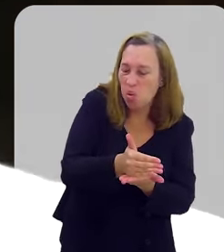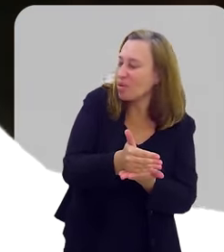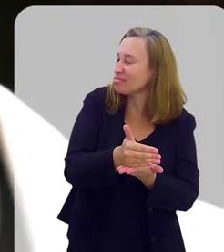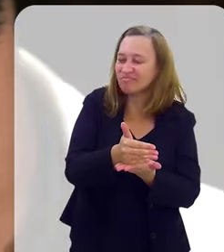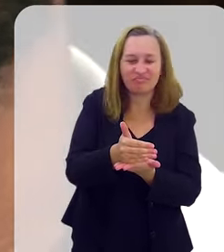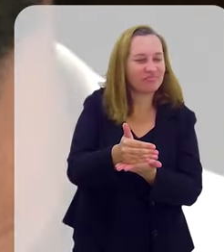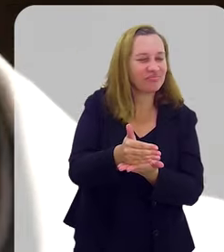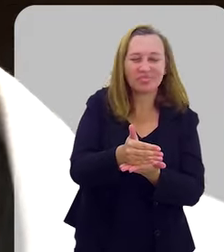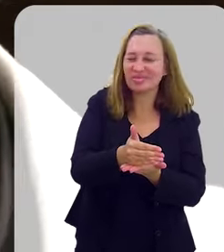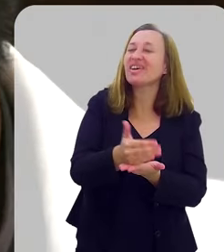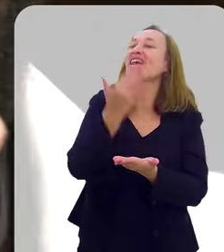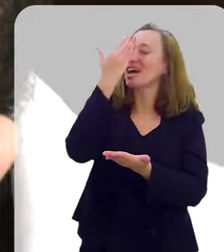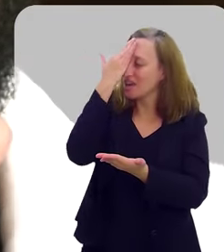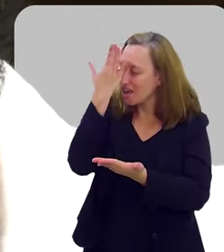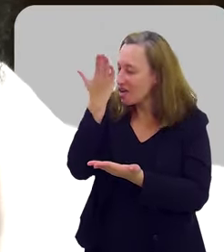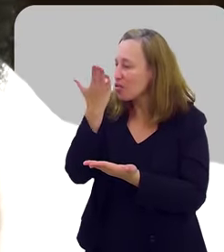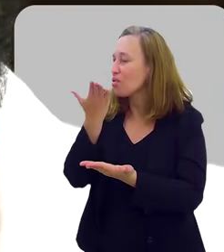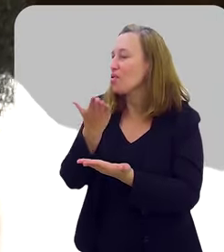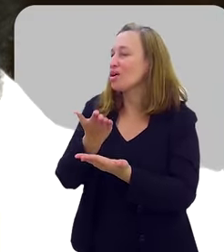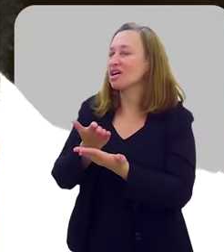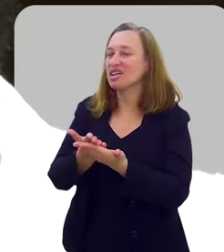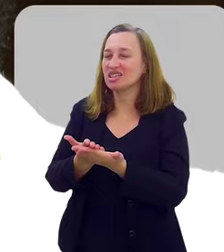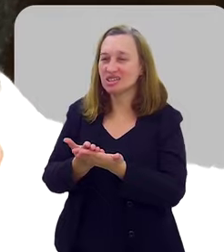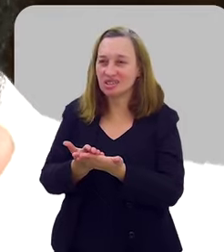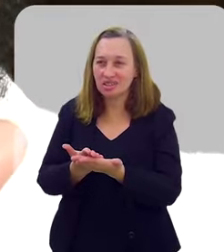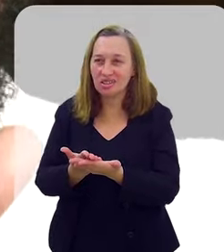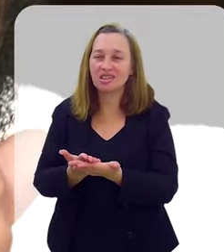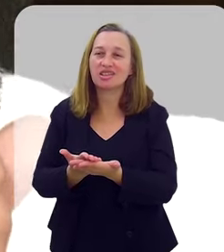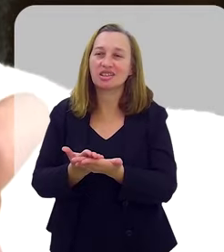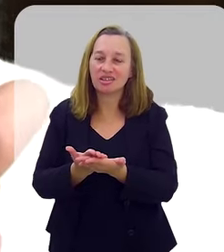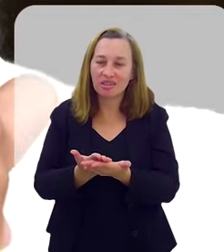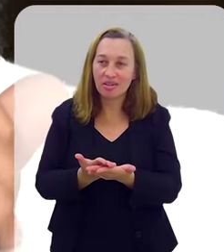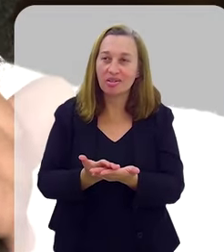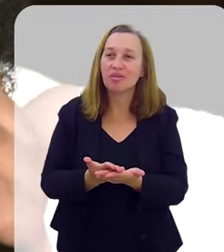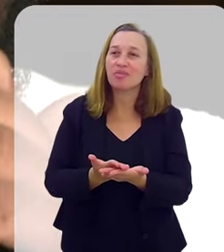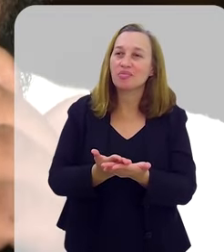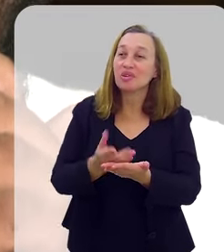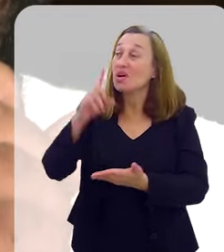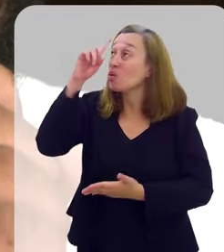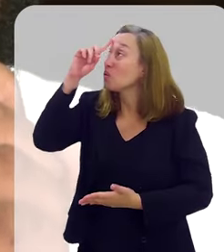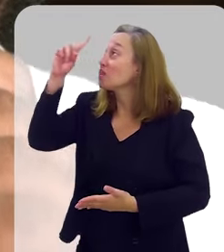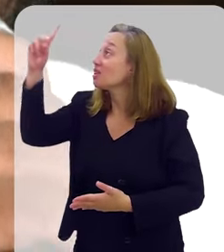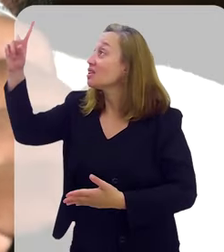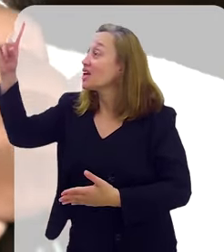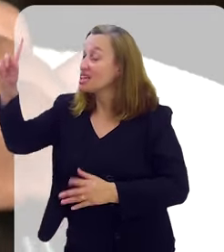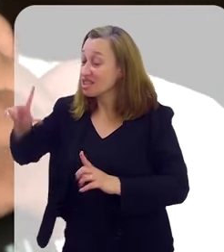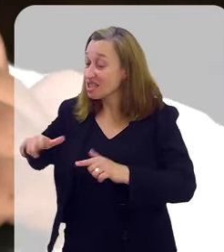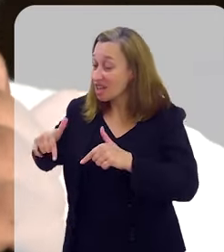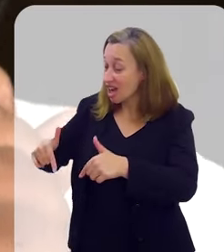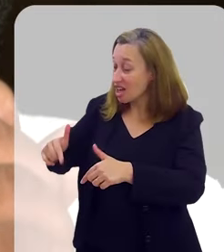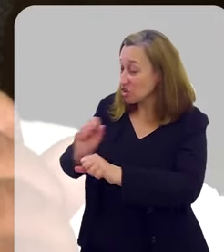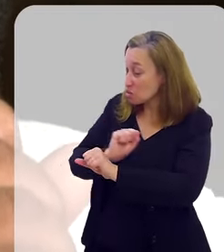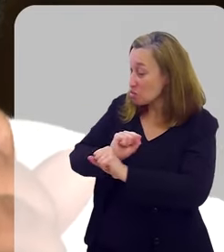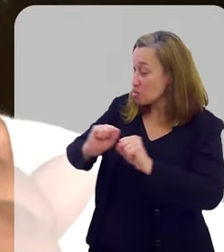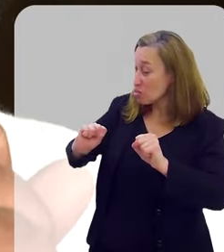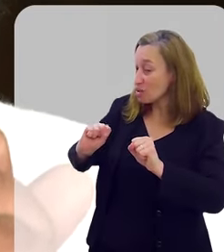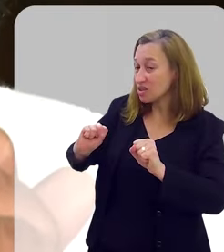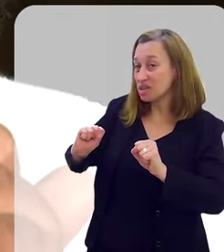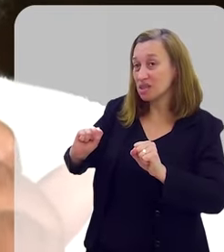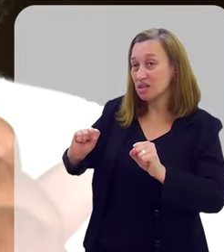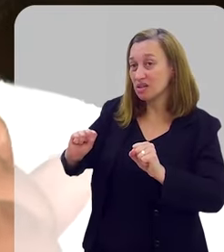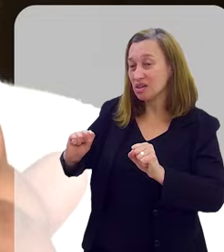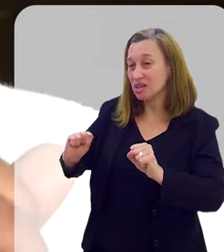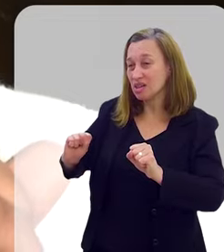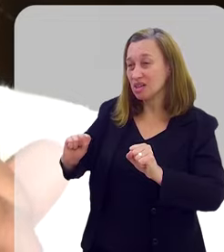da ciência. Sob tua palavra nós andamos sobre o mar. Mesmo quando tudo